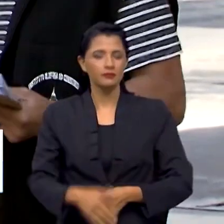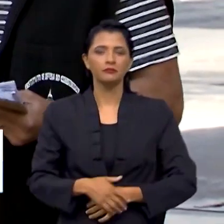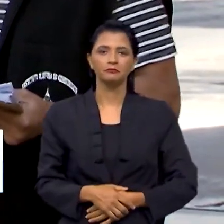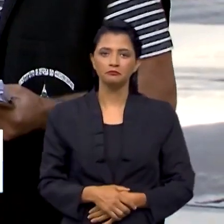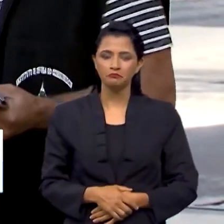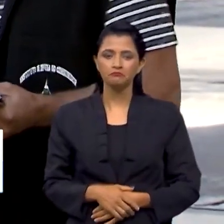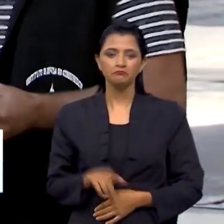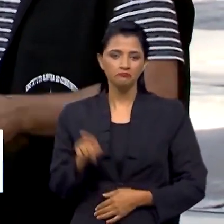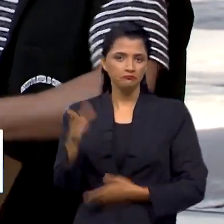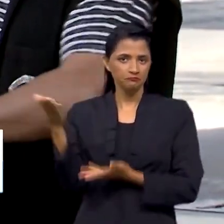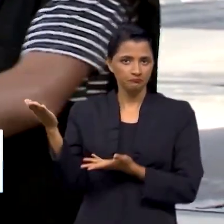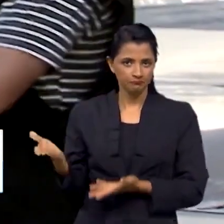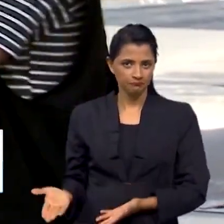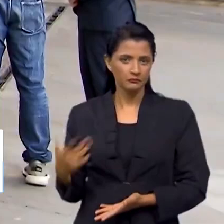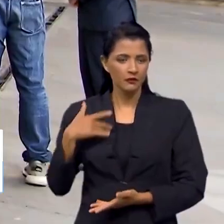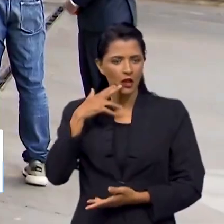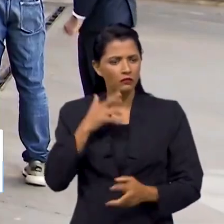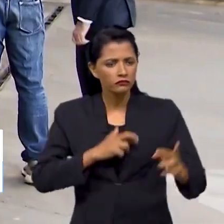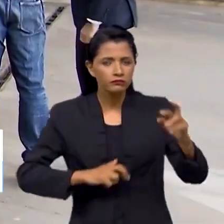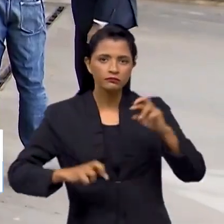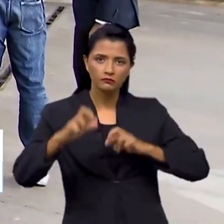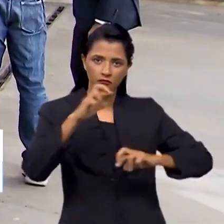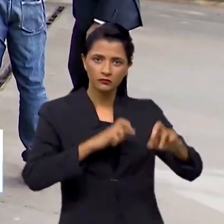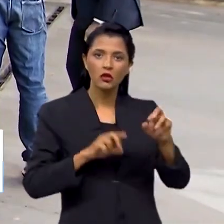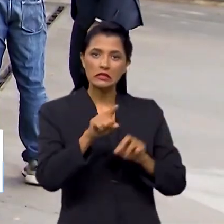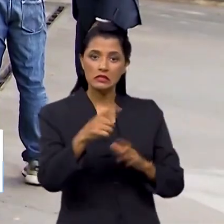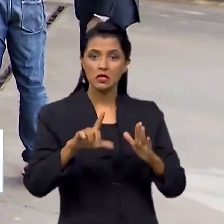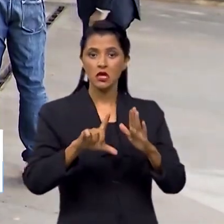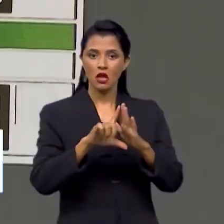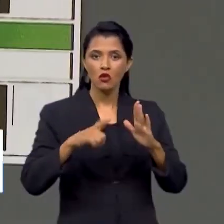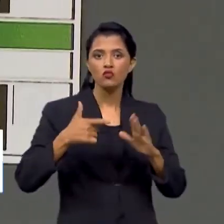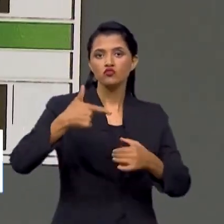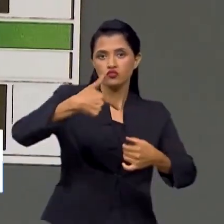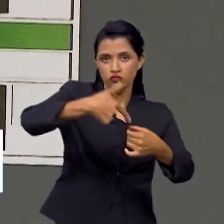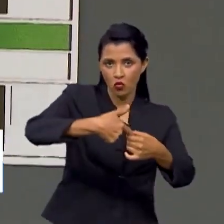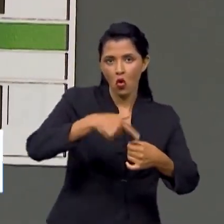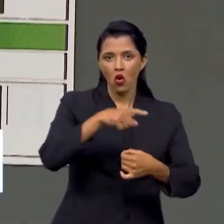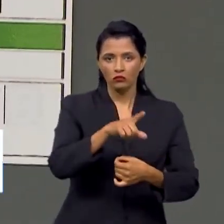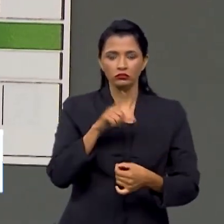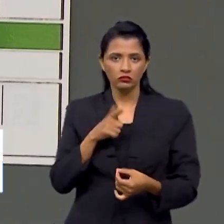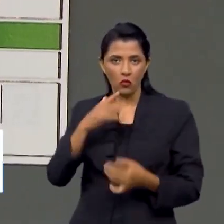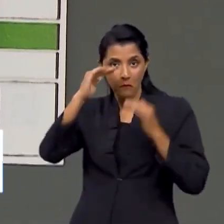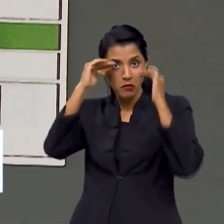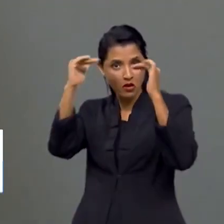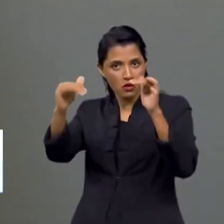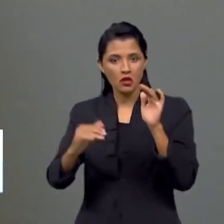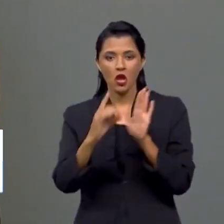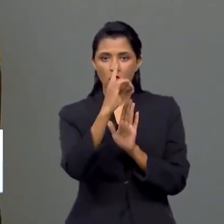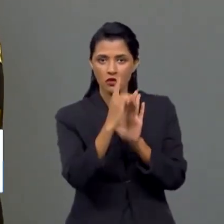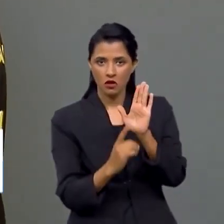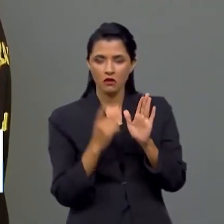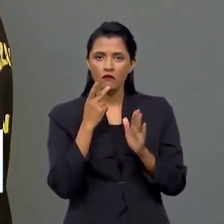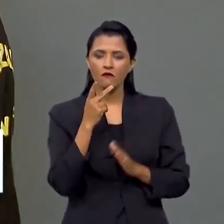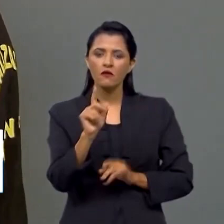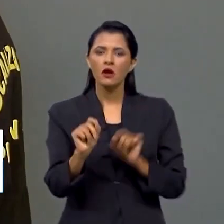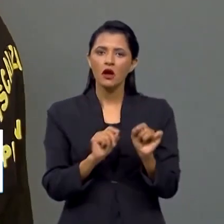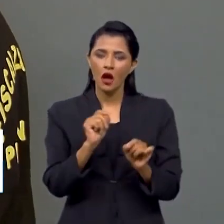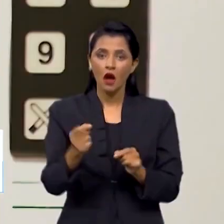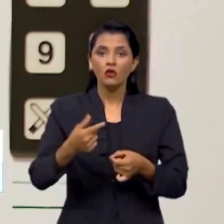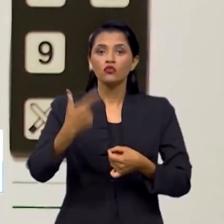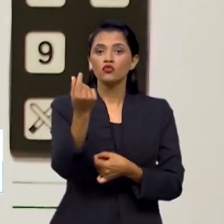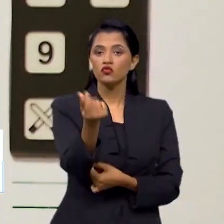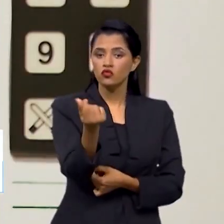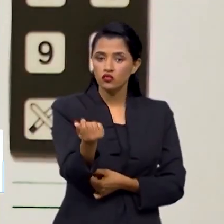Os agentes estão conferindo se os postos de combustíveis cumprem o decreto que determina a divulgação dos